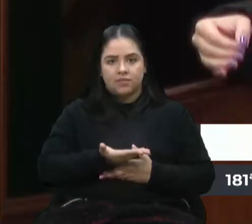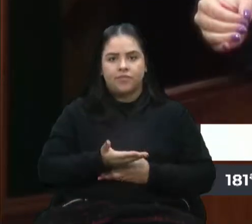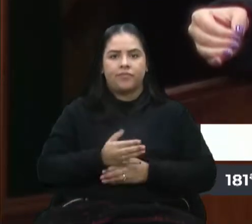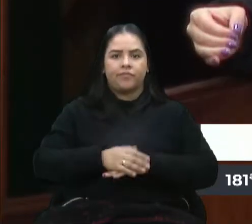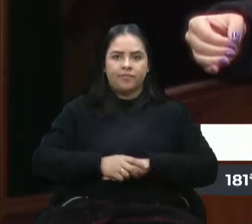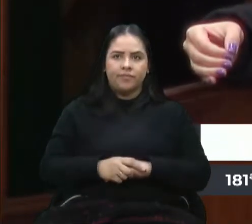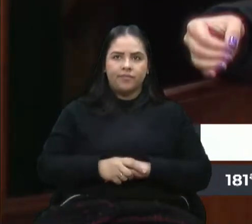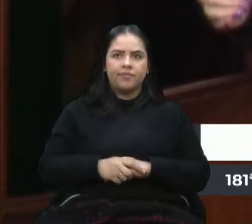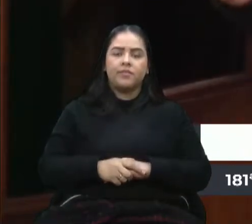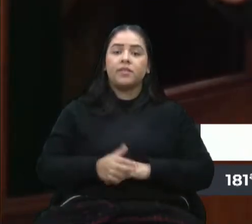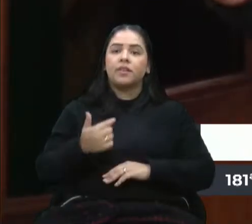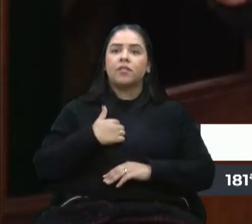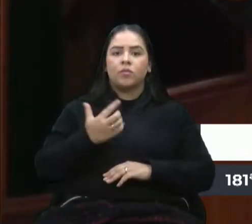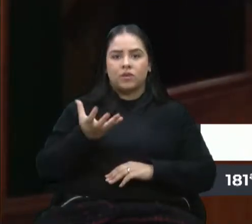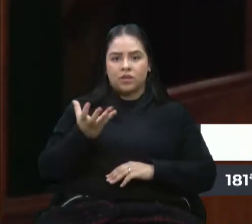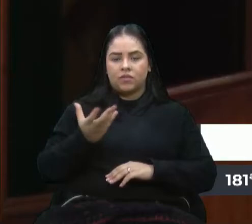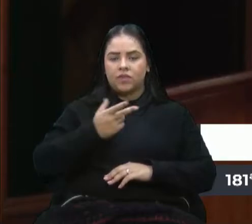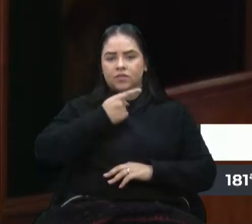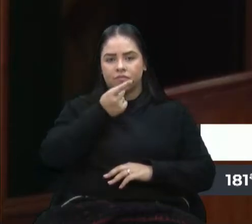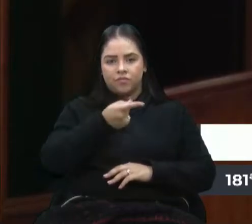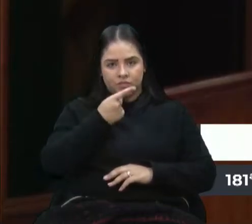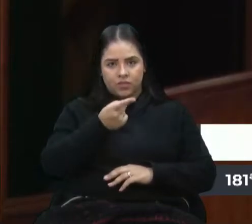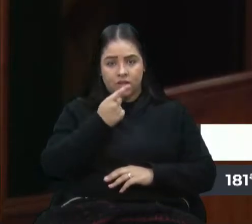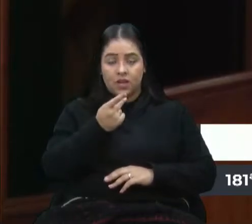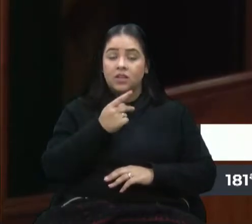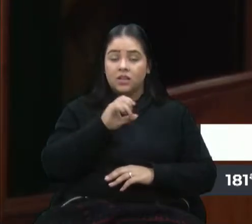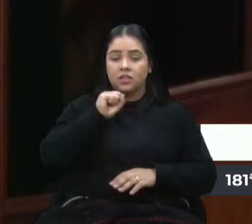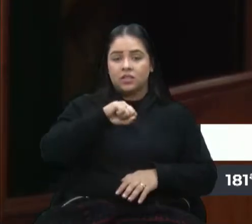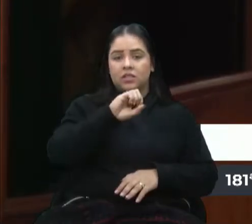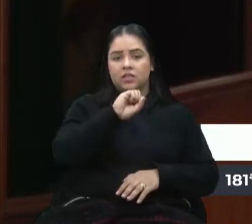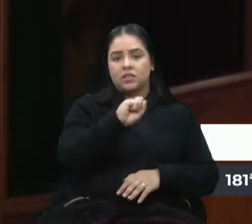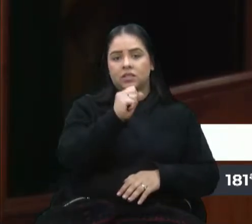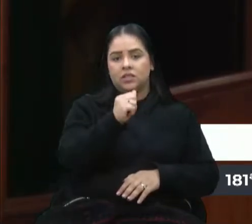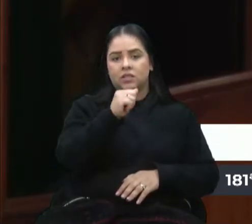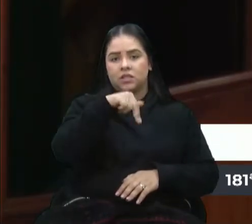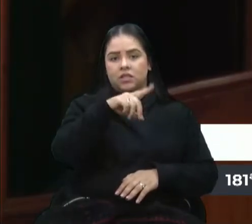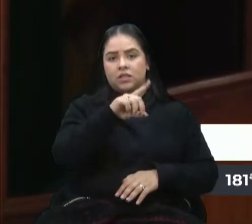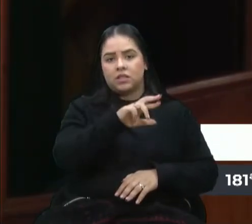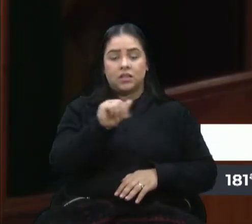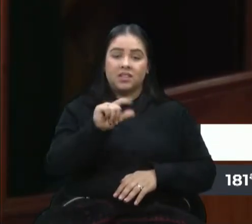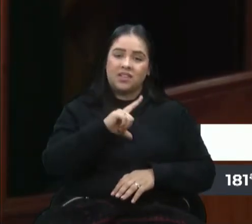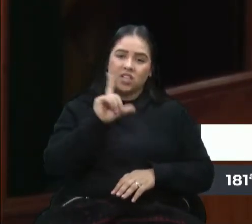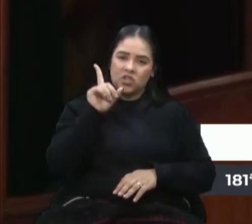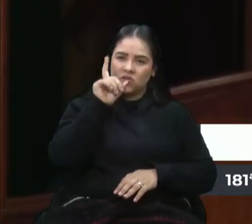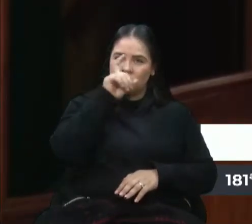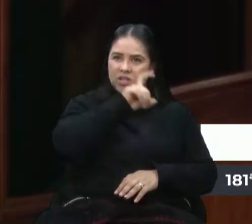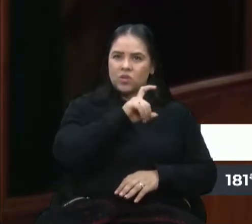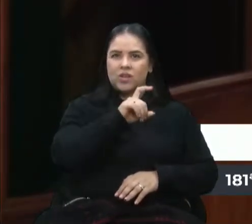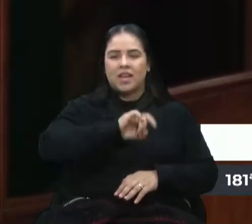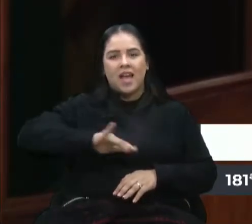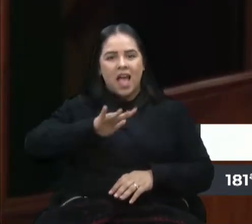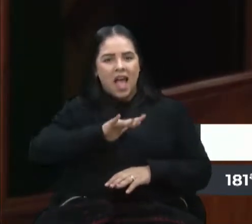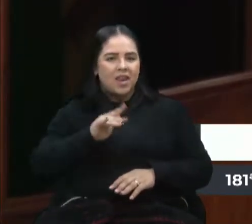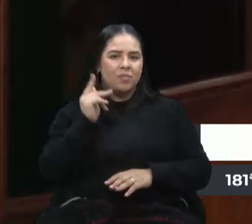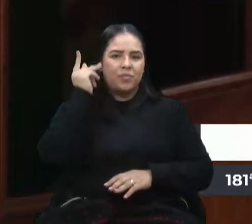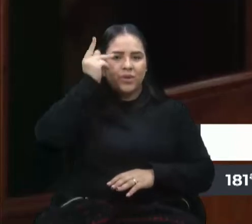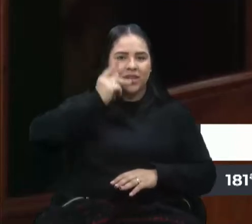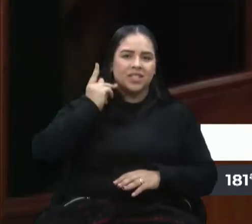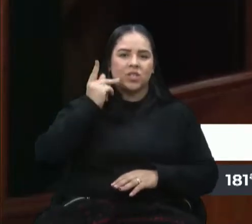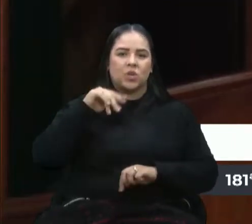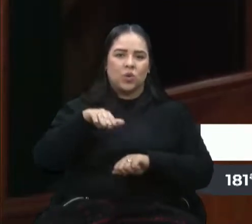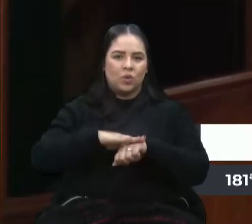eu quero aqui dizer que talvez a Sandra tenha algumas dificuldades no campo político e do